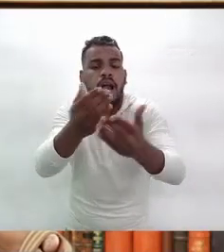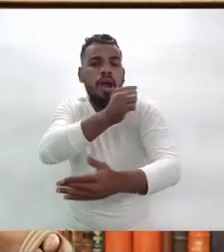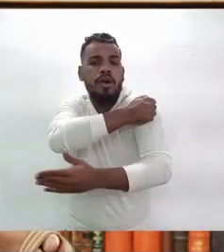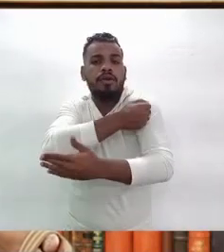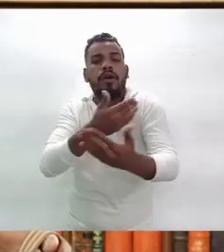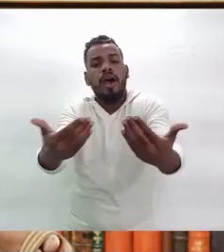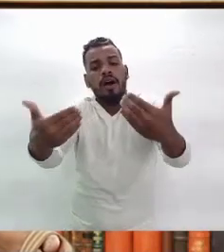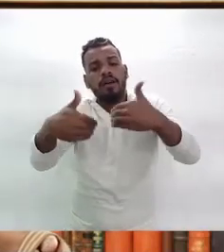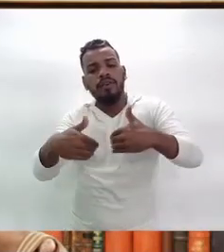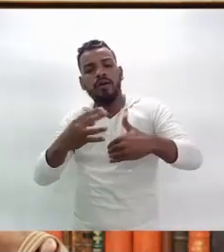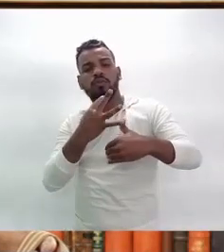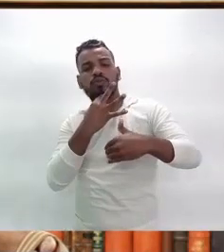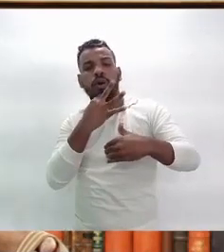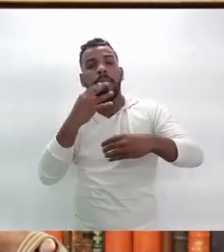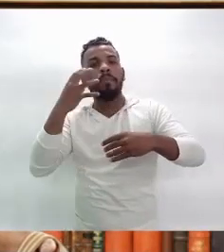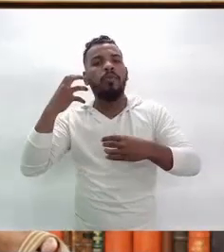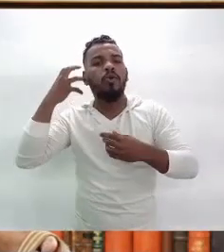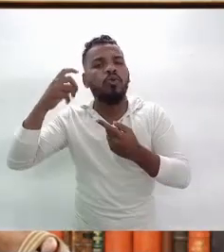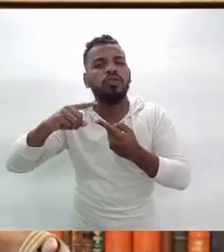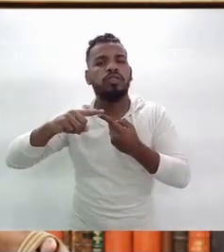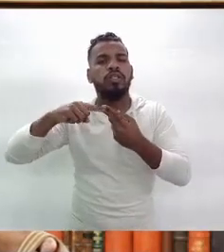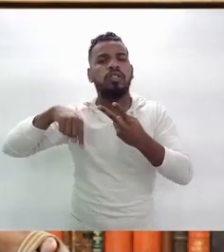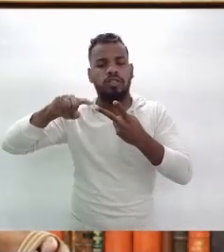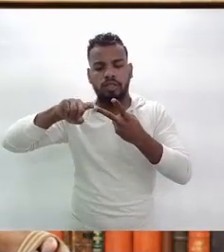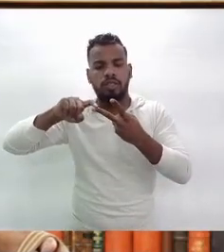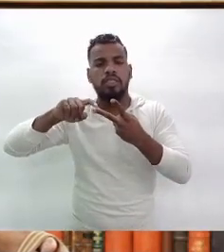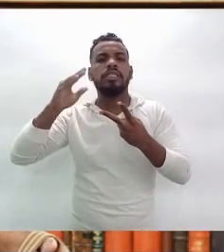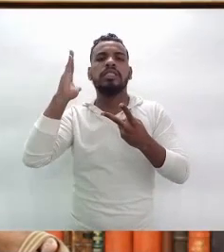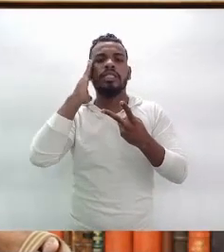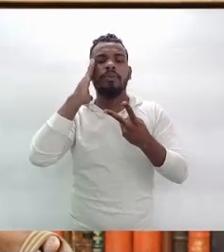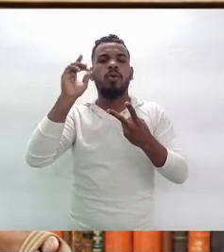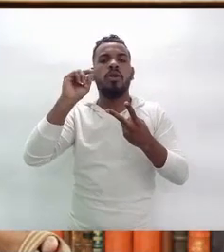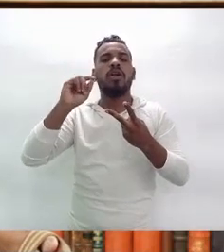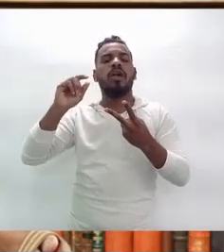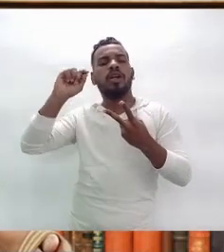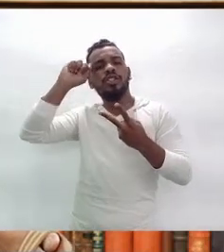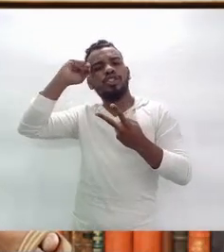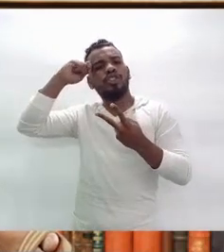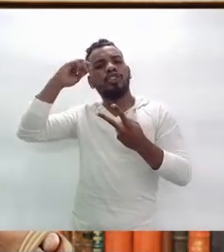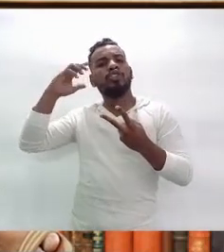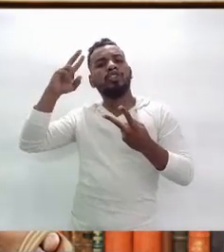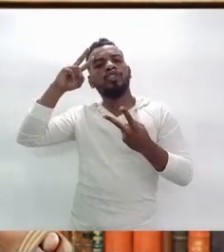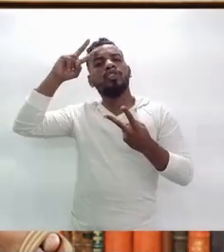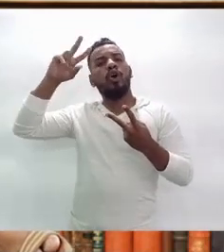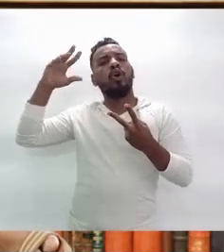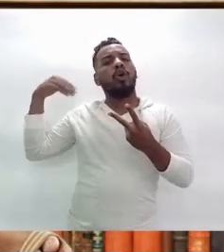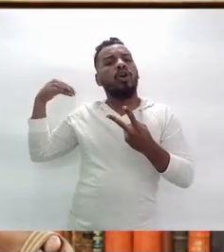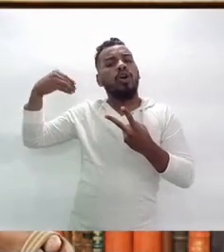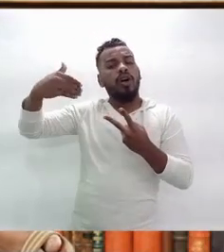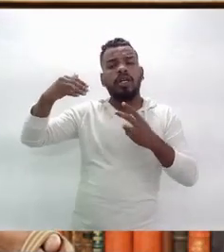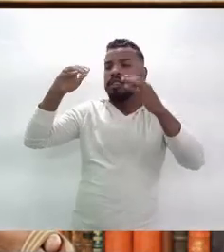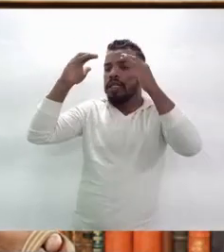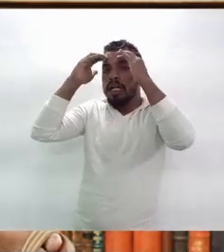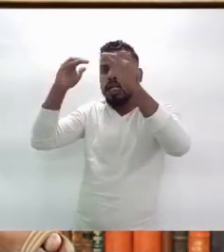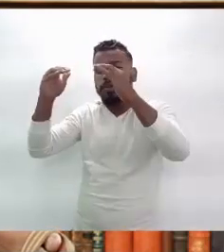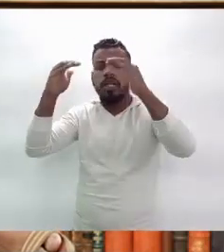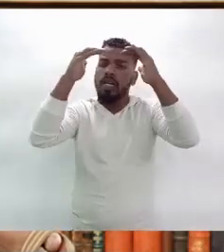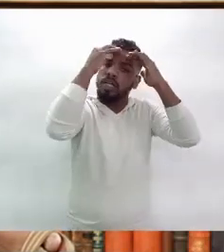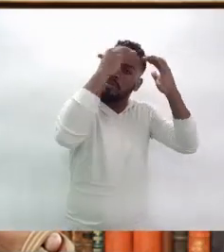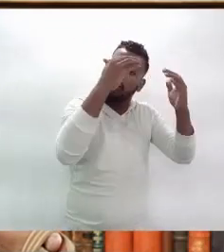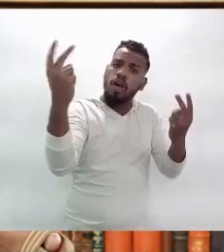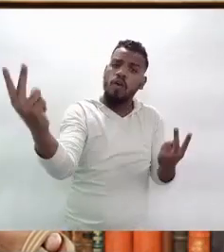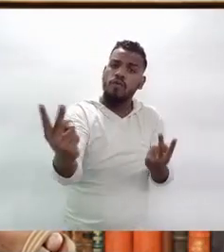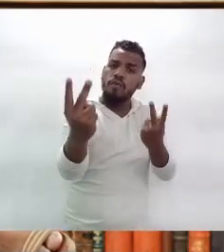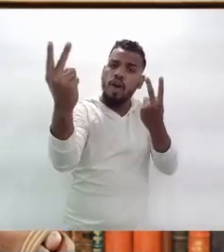dele vivenciar música, saber da tradição, da história dele, respeitar os valores